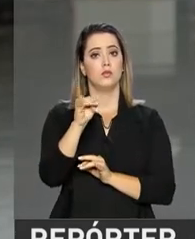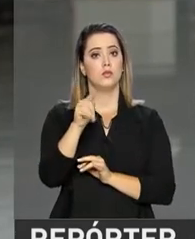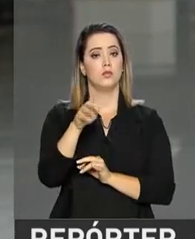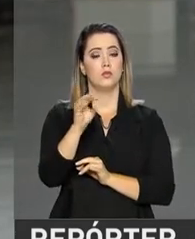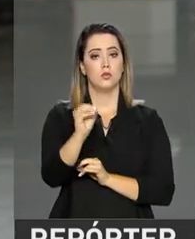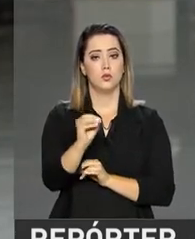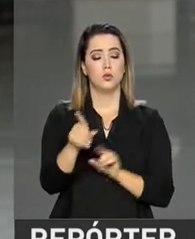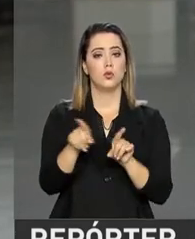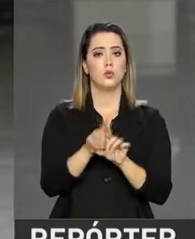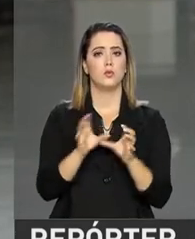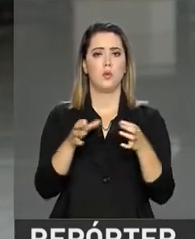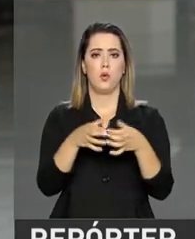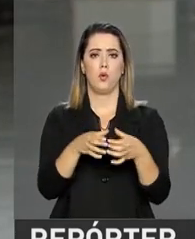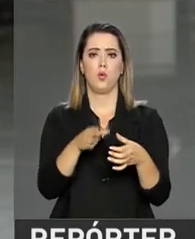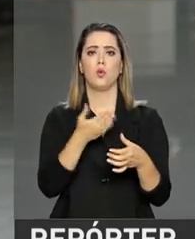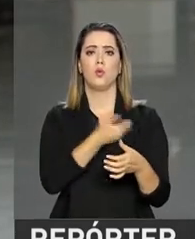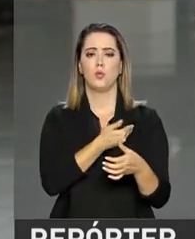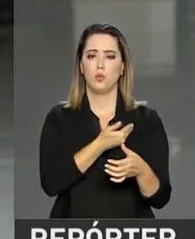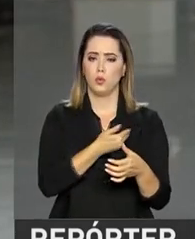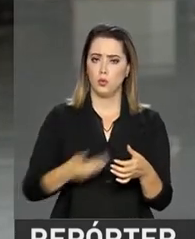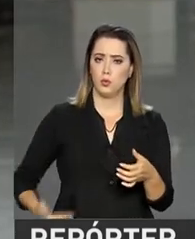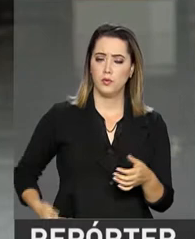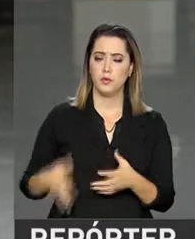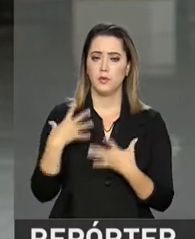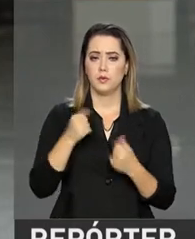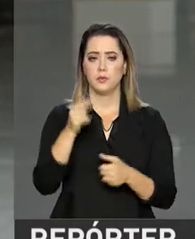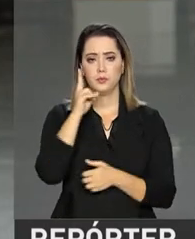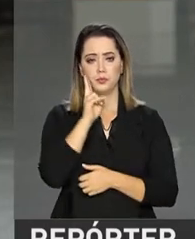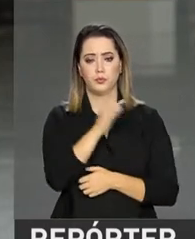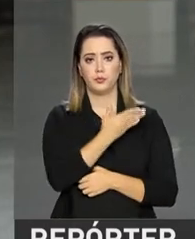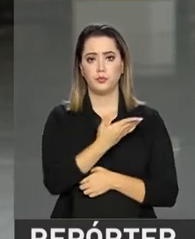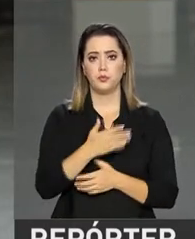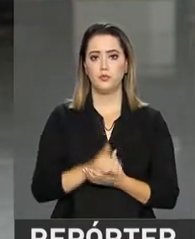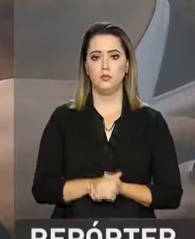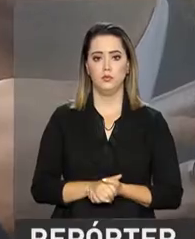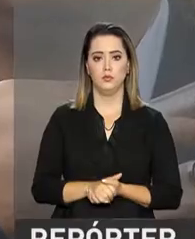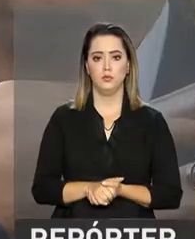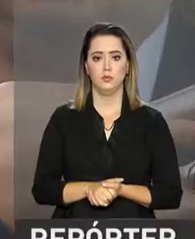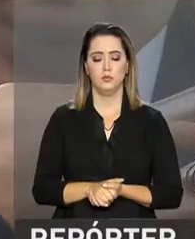parlamentares da base governista vamos ouvir o ministro